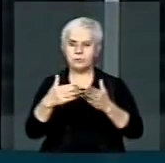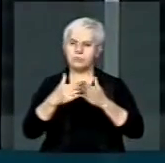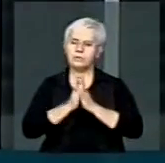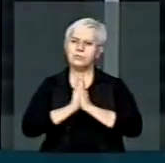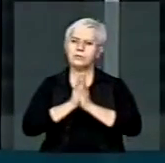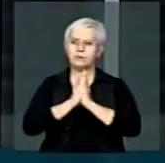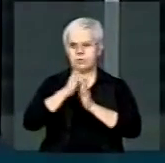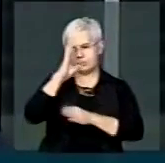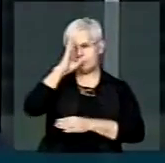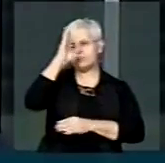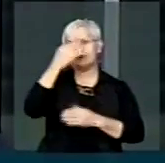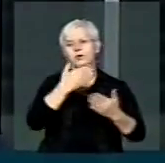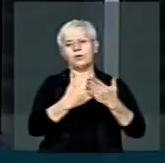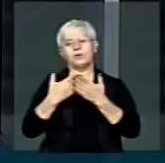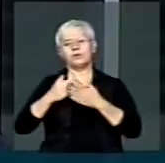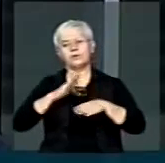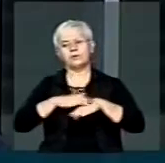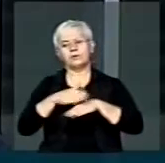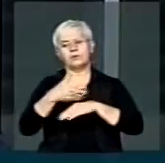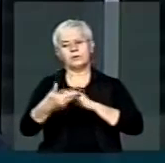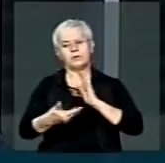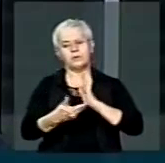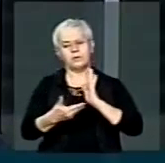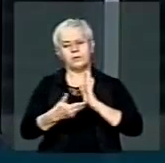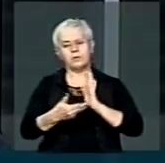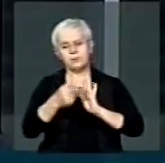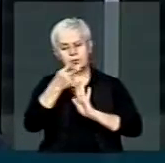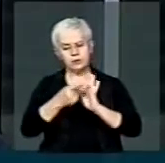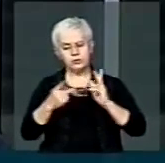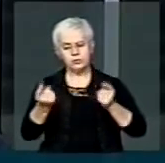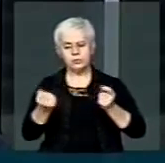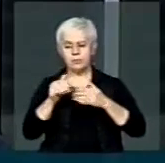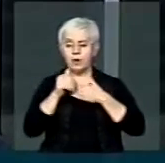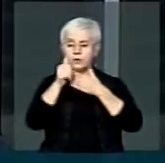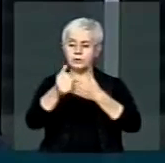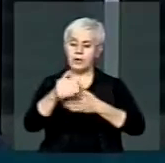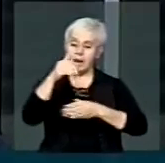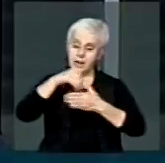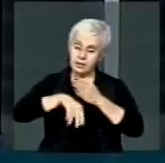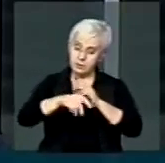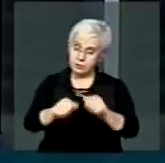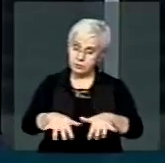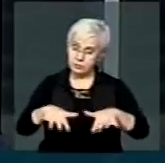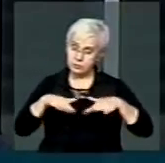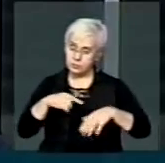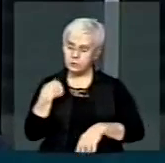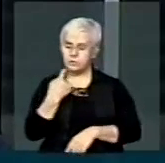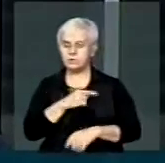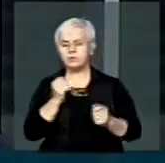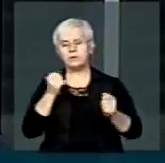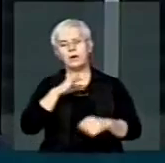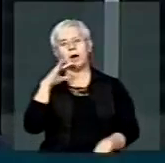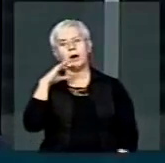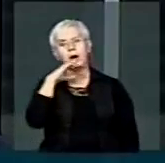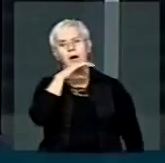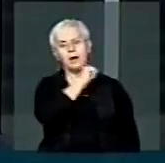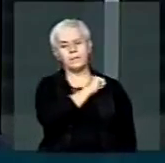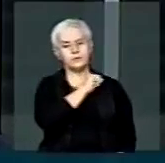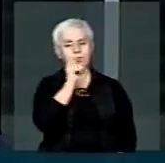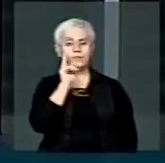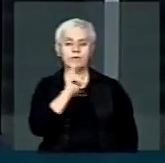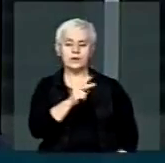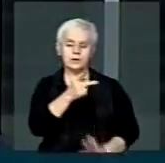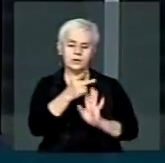prioridade na análise dessa casa, para que o projeto seja levado à votação, e que nós possamos, o mais rapidamente possível, ver